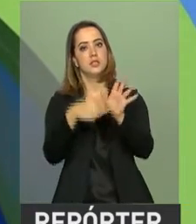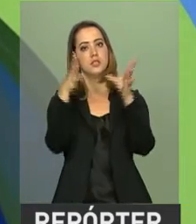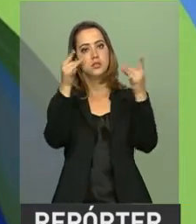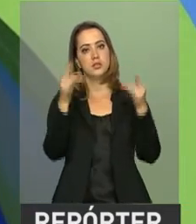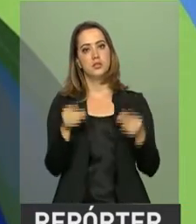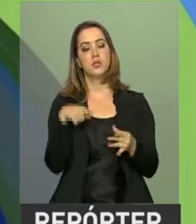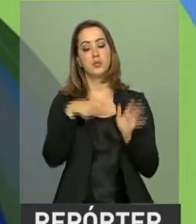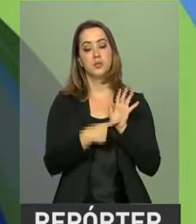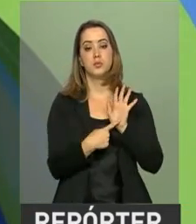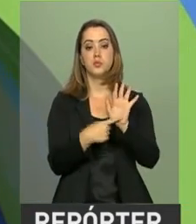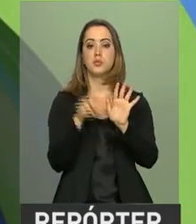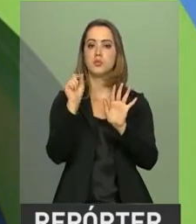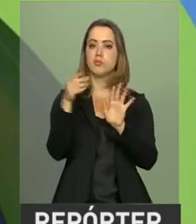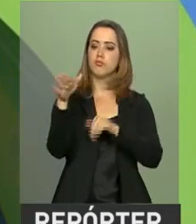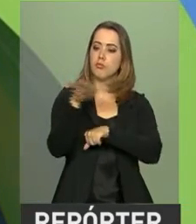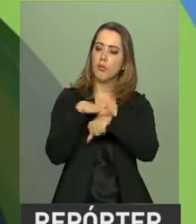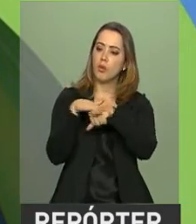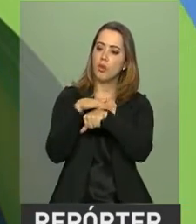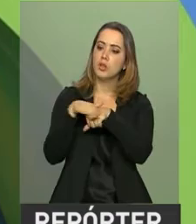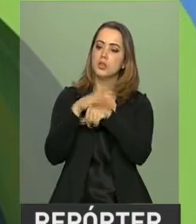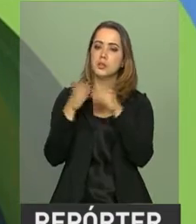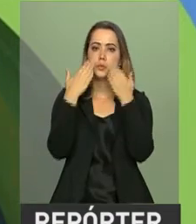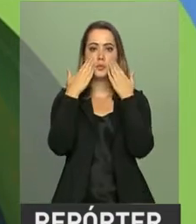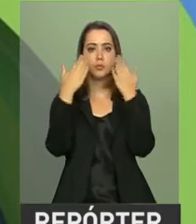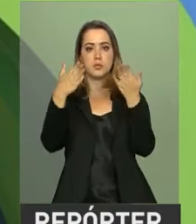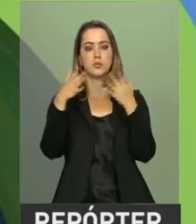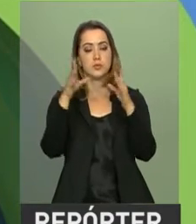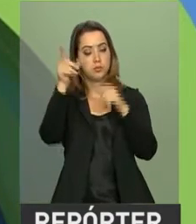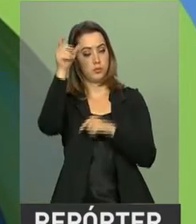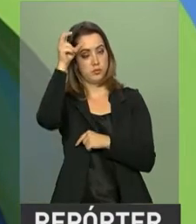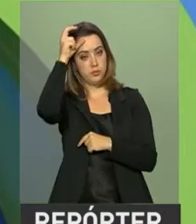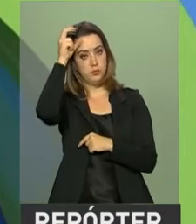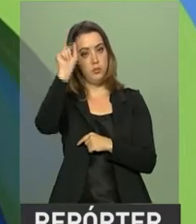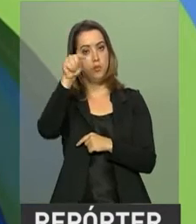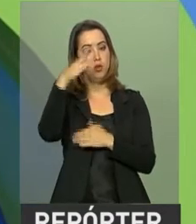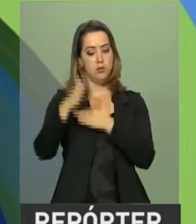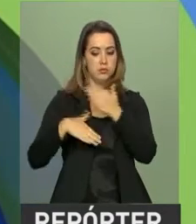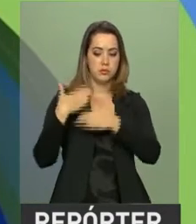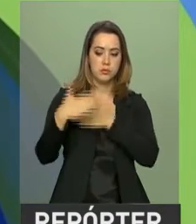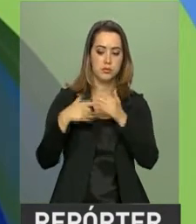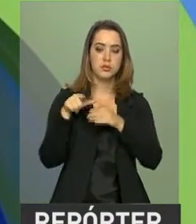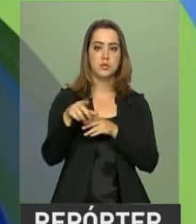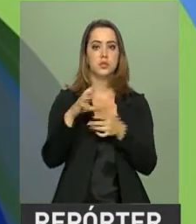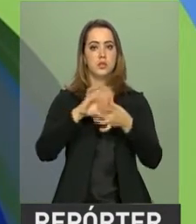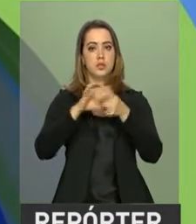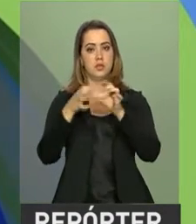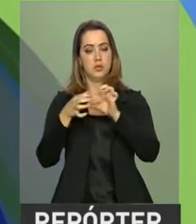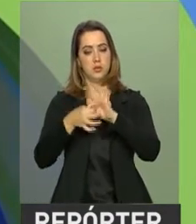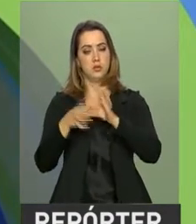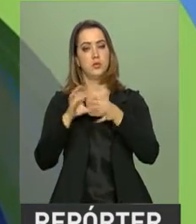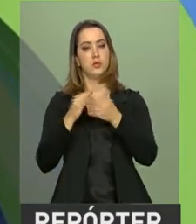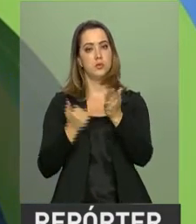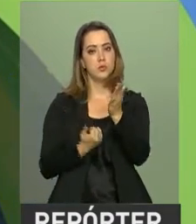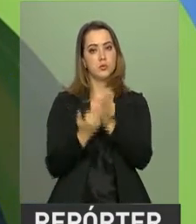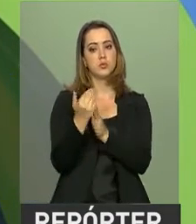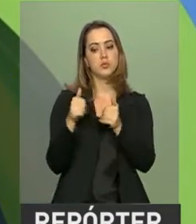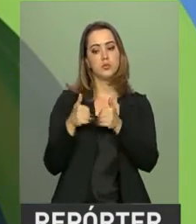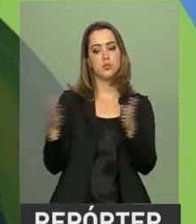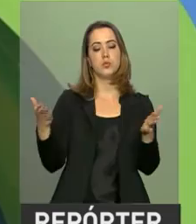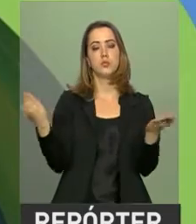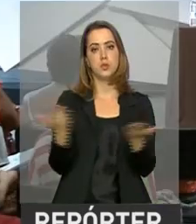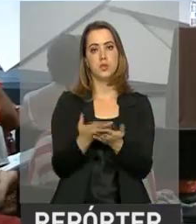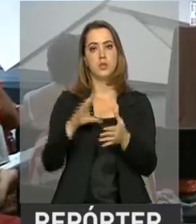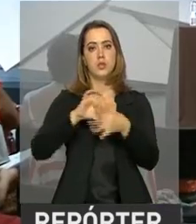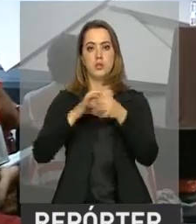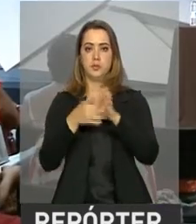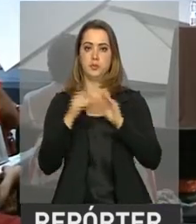destinado a exposições, debates e apresentações culturais que funcionou durante os Jogos Olímpicos e continua aberto nas